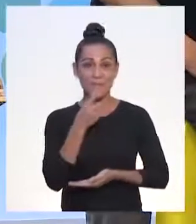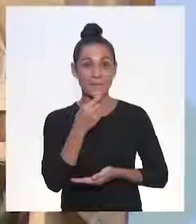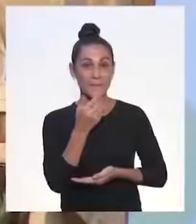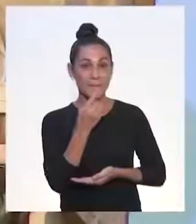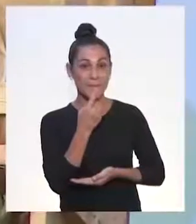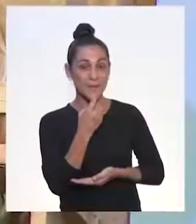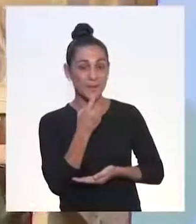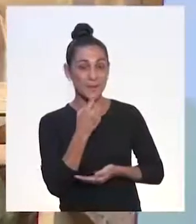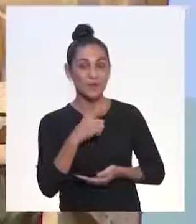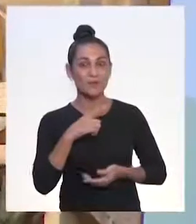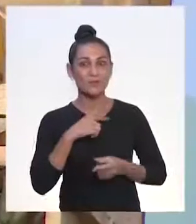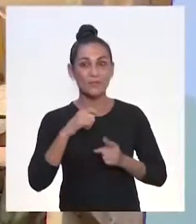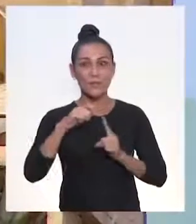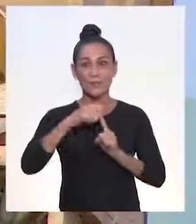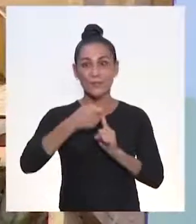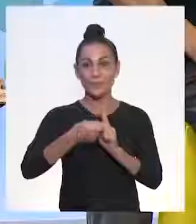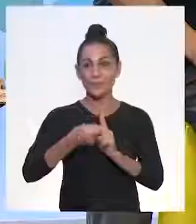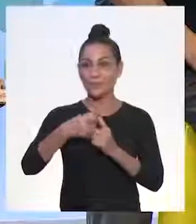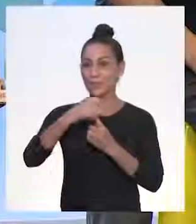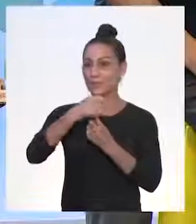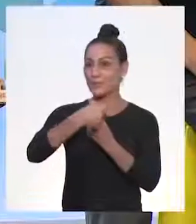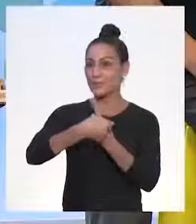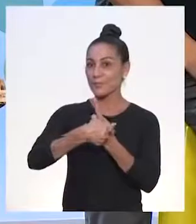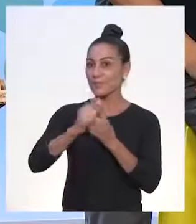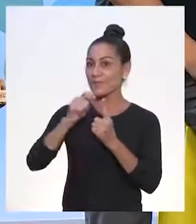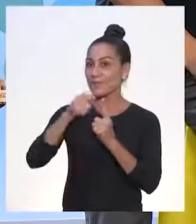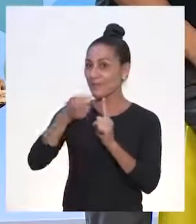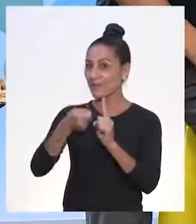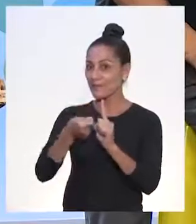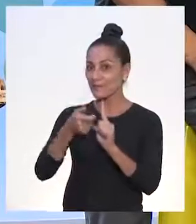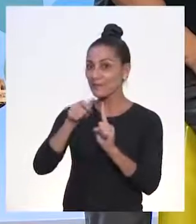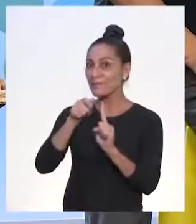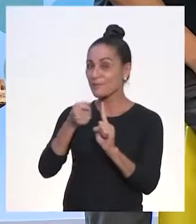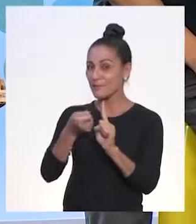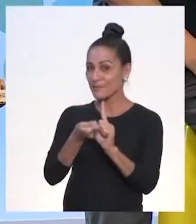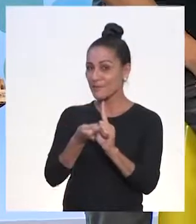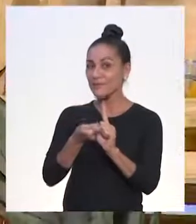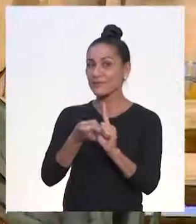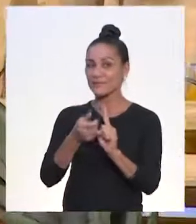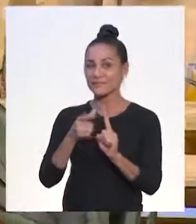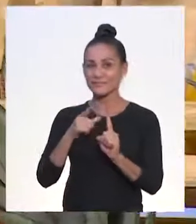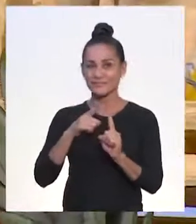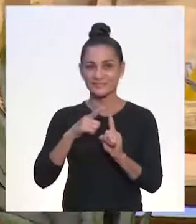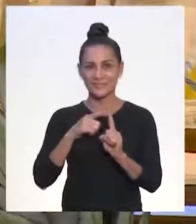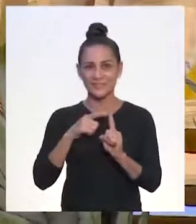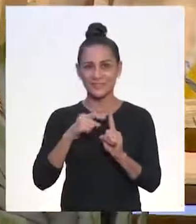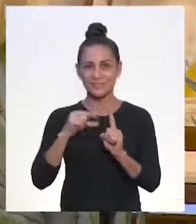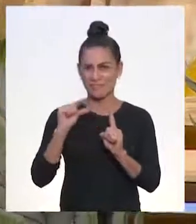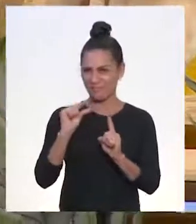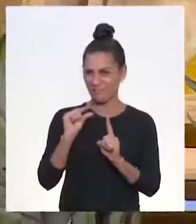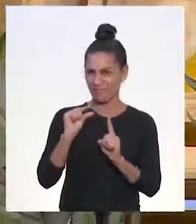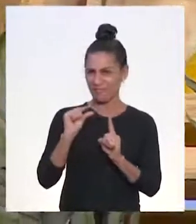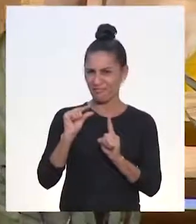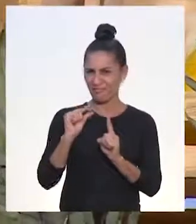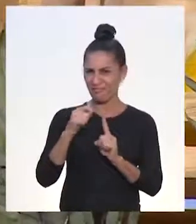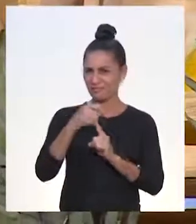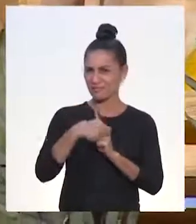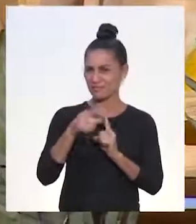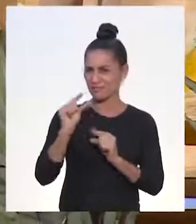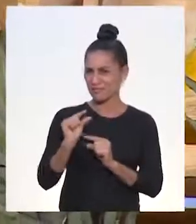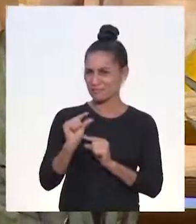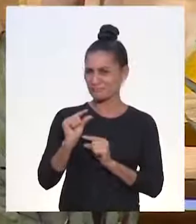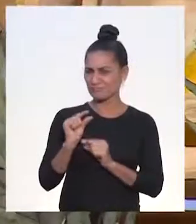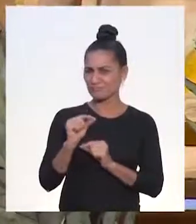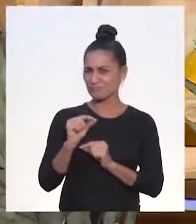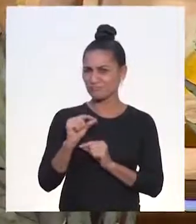mamão. Eu tenho banana, Osmar. Boa. Tenho aqui, ó, banana. Banana. Então, eu tenho banana. Bananica. É, acho que é. Banana, não sei. É,